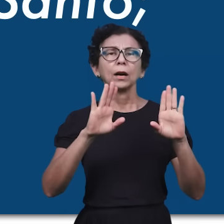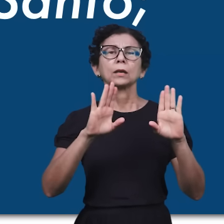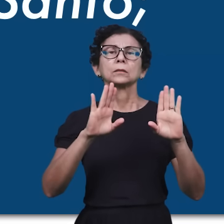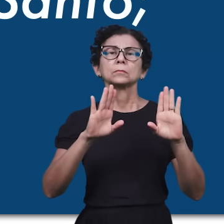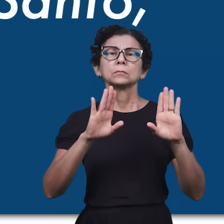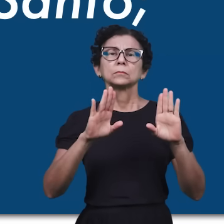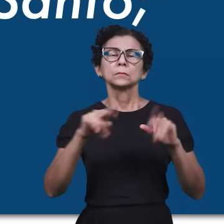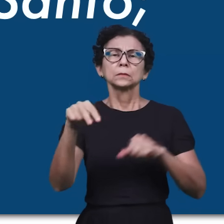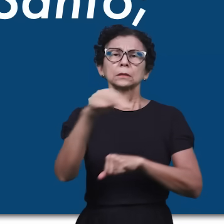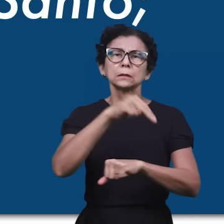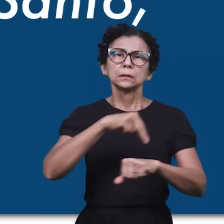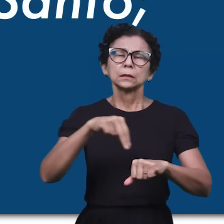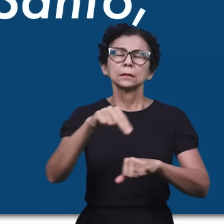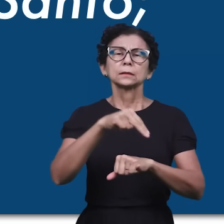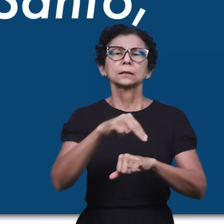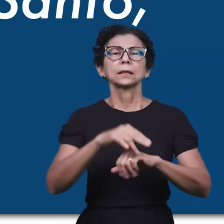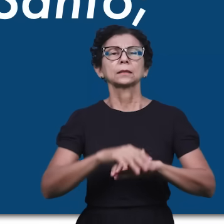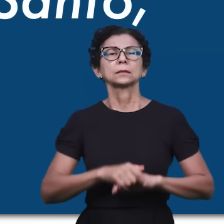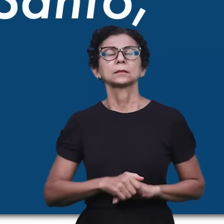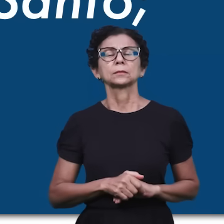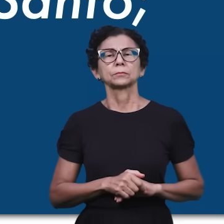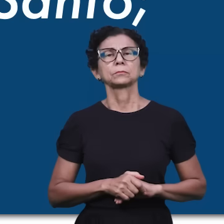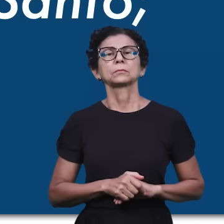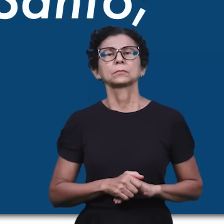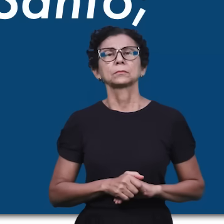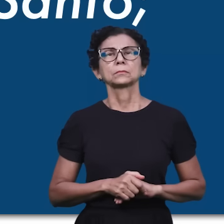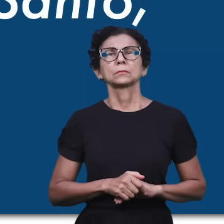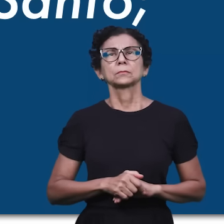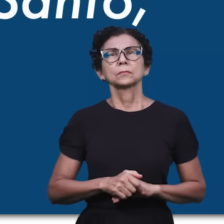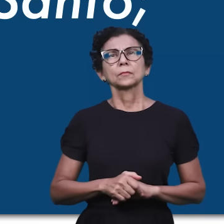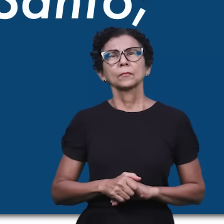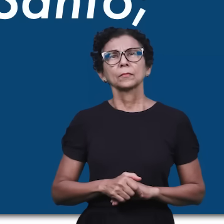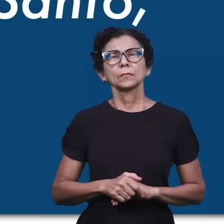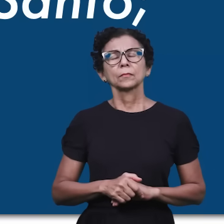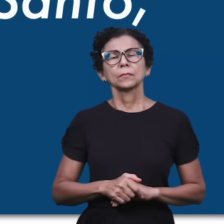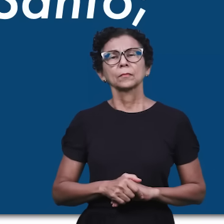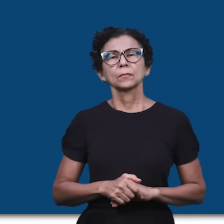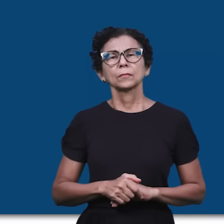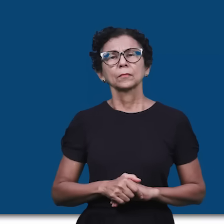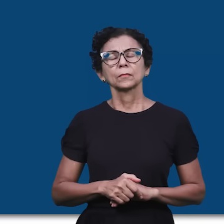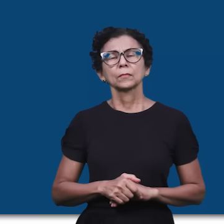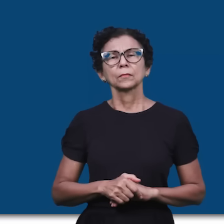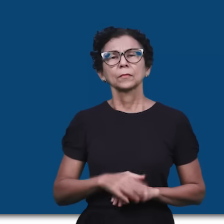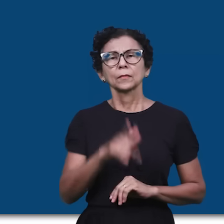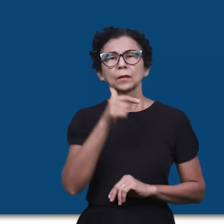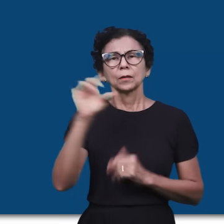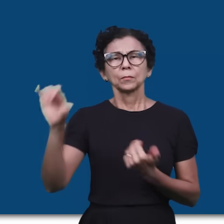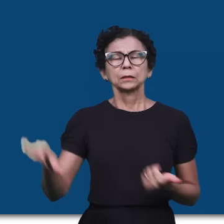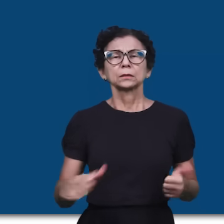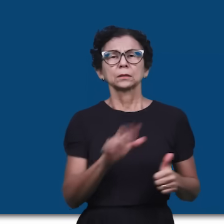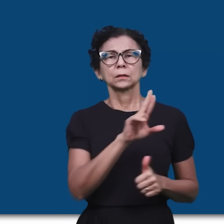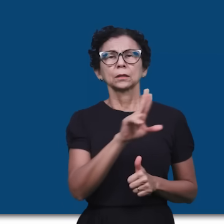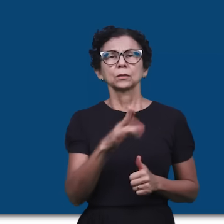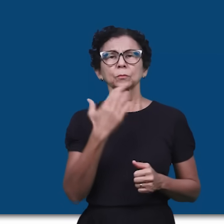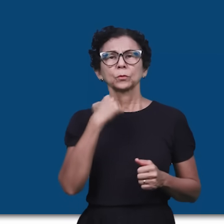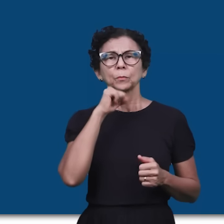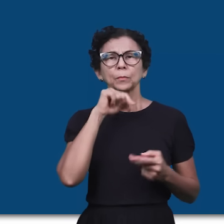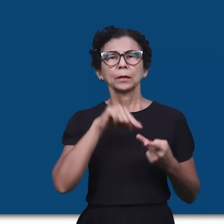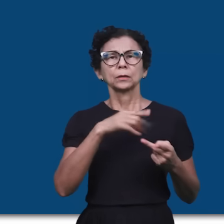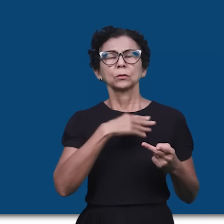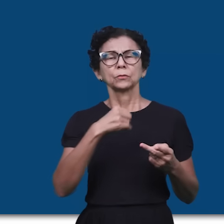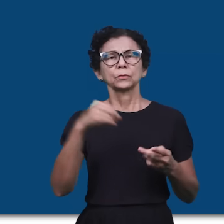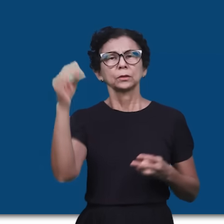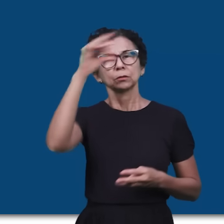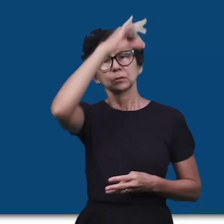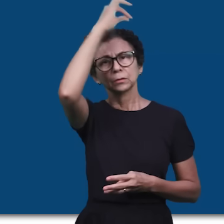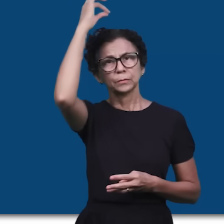nações, batizando-as em nome do Pai, e do Filho, e do Espírito Santo, ensinando-as a guardar todas